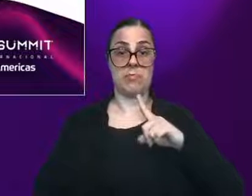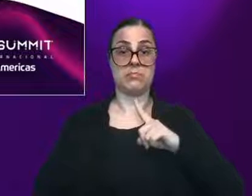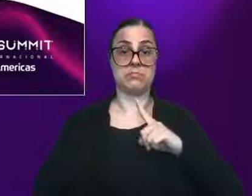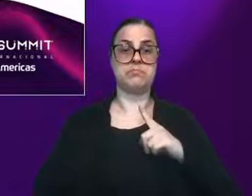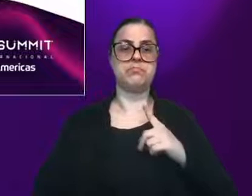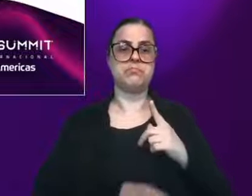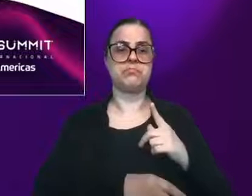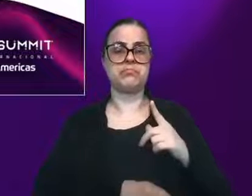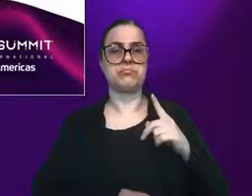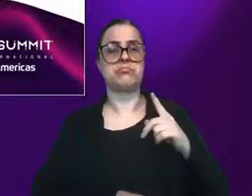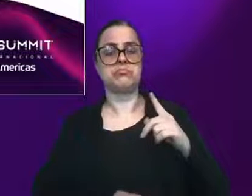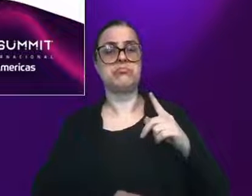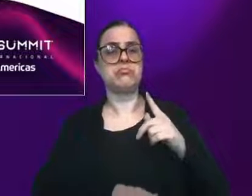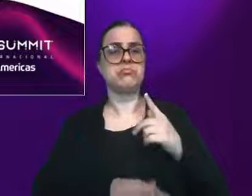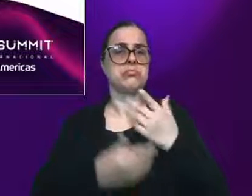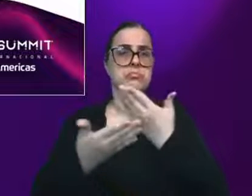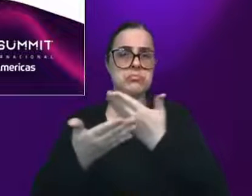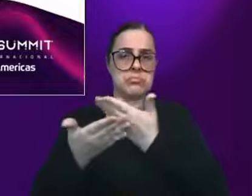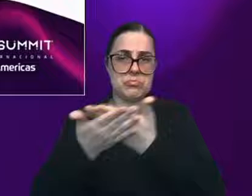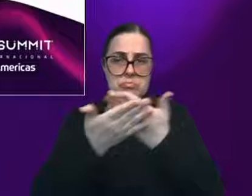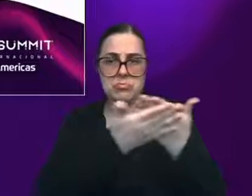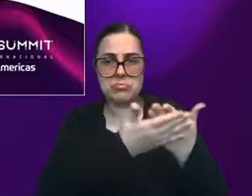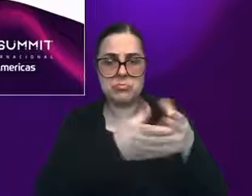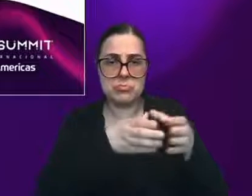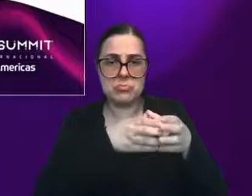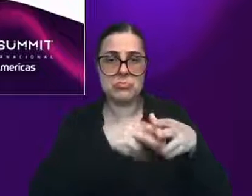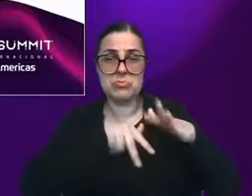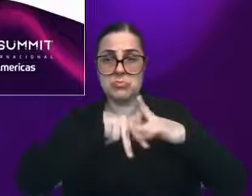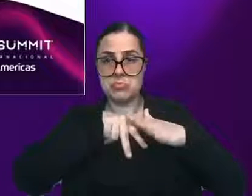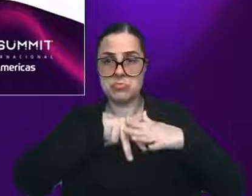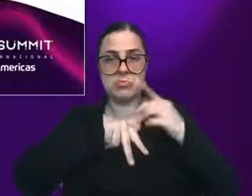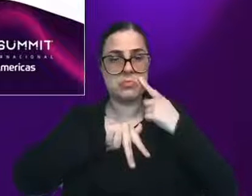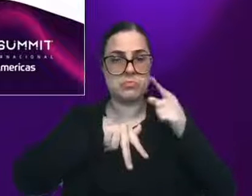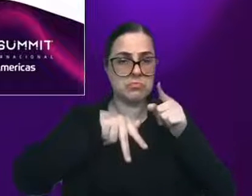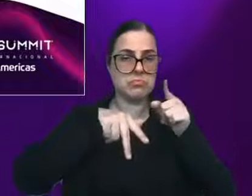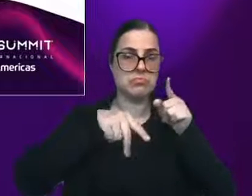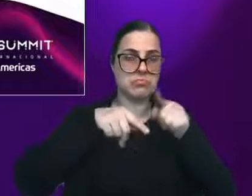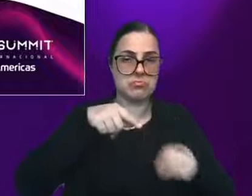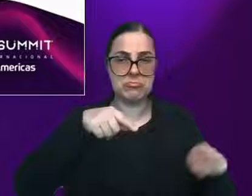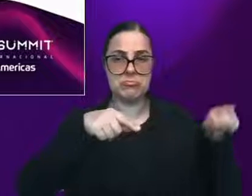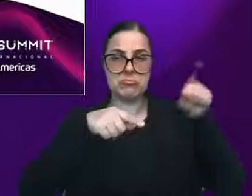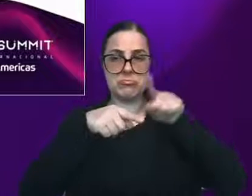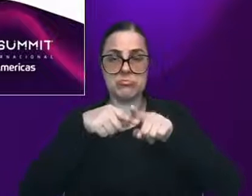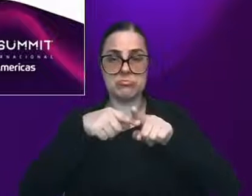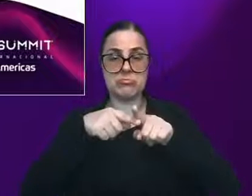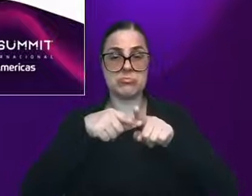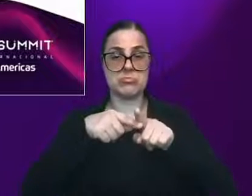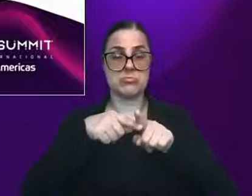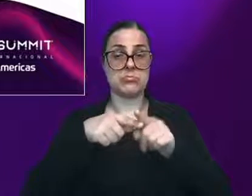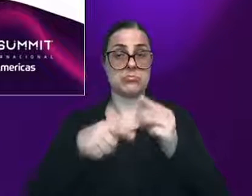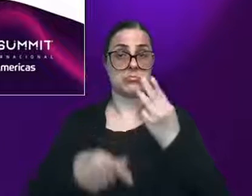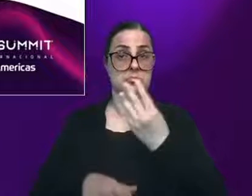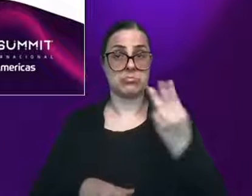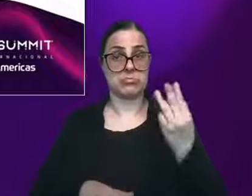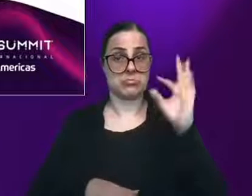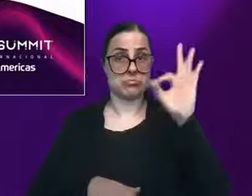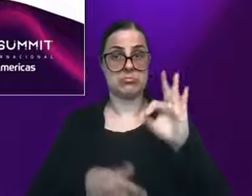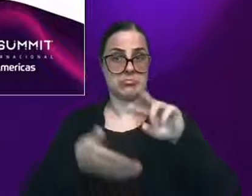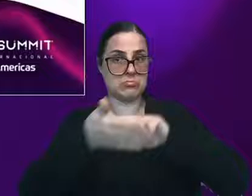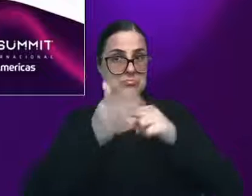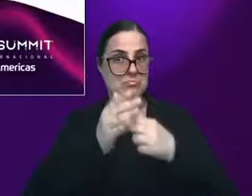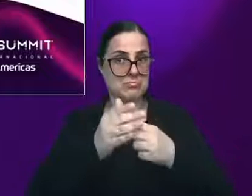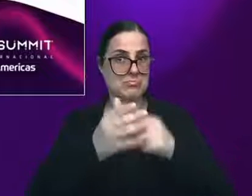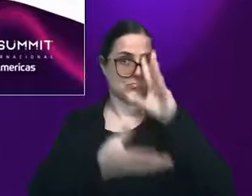Então, foi conseguido essa roda aqui, em que mostra que 33%, ou seja, 1/3 do que